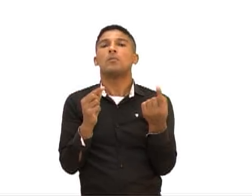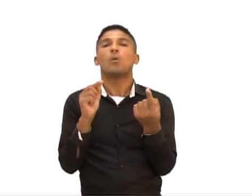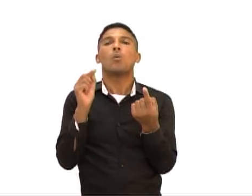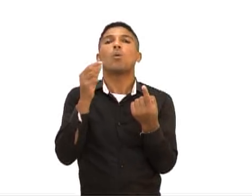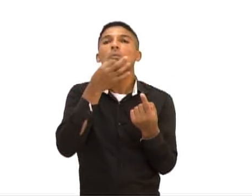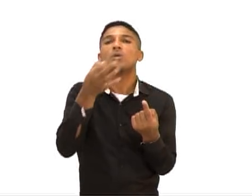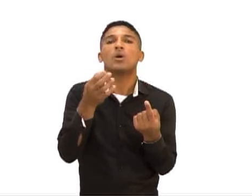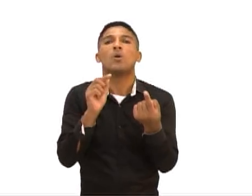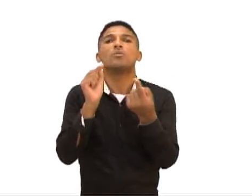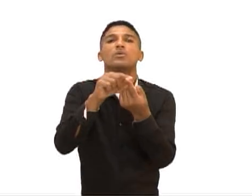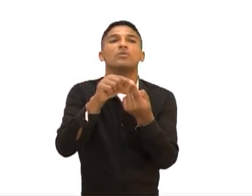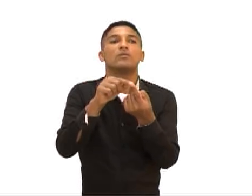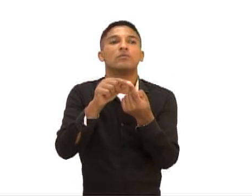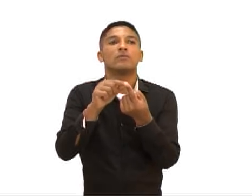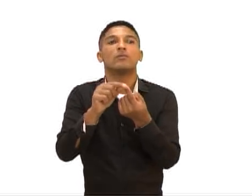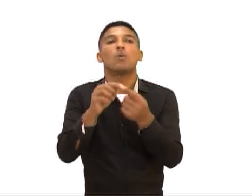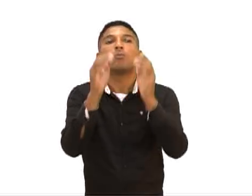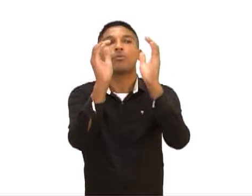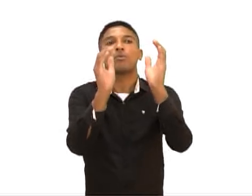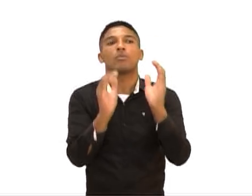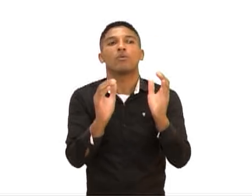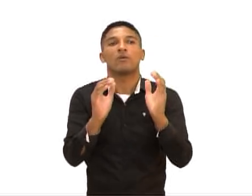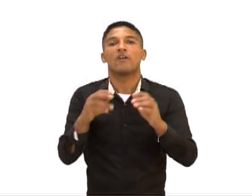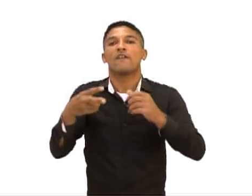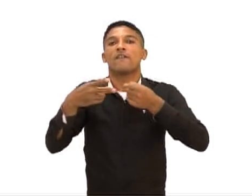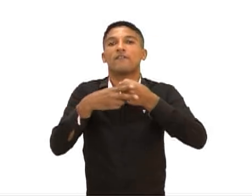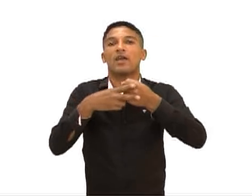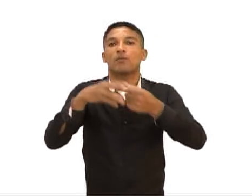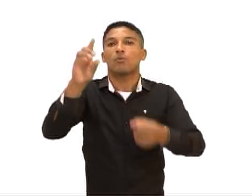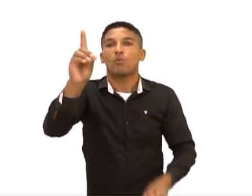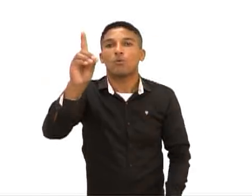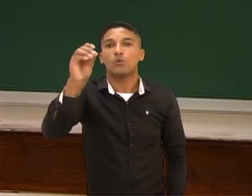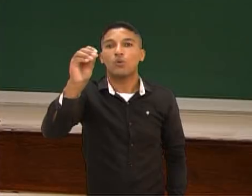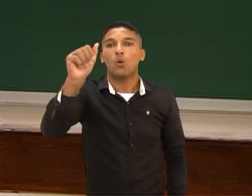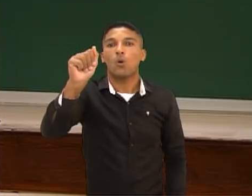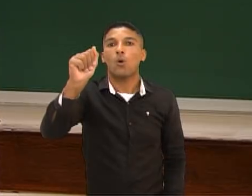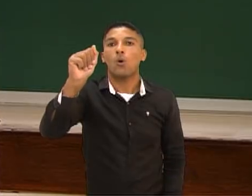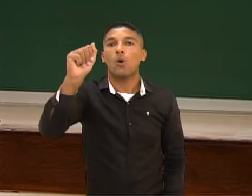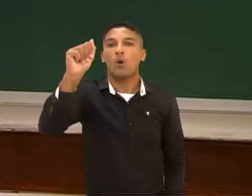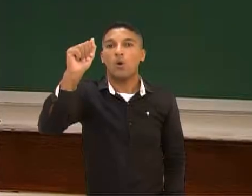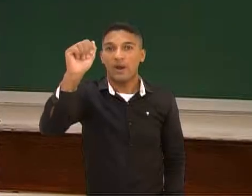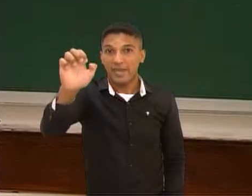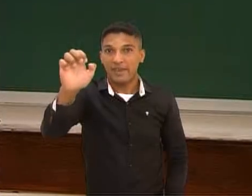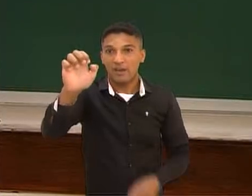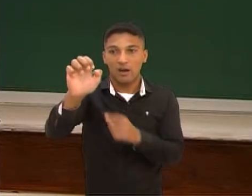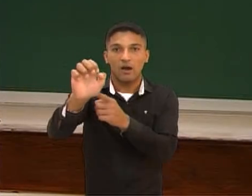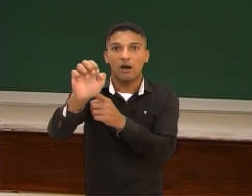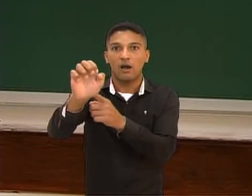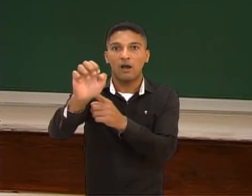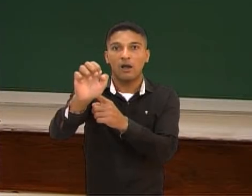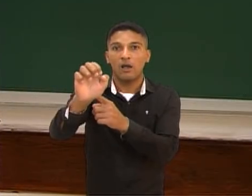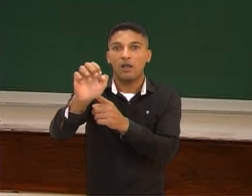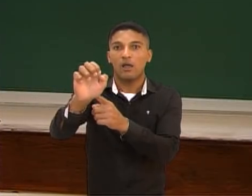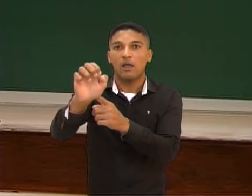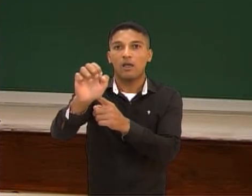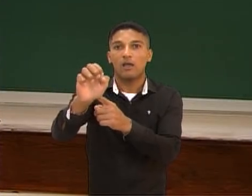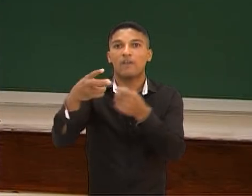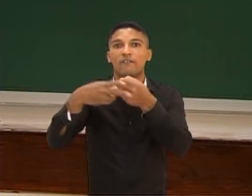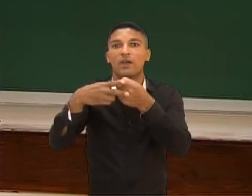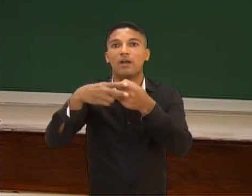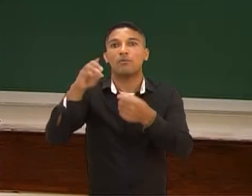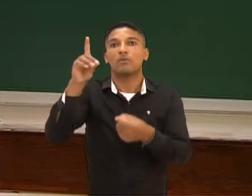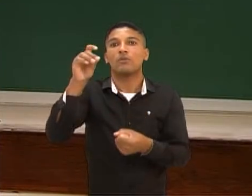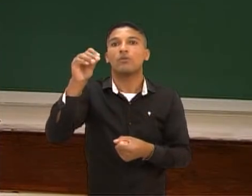uma solicitação? O verbo doar está aqui embaixo, né, quando ele diz, doe seu brinquedo na tenda. Então,